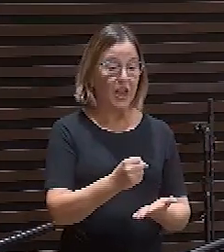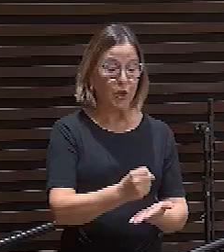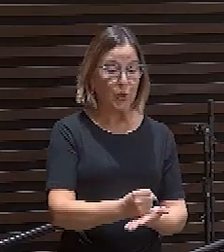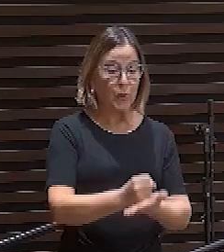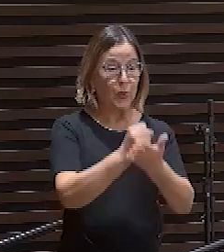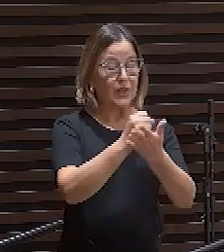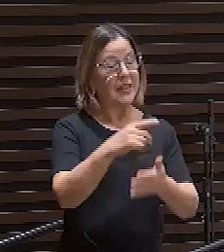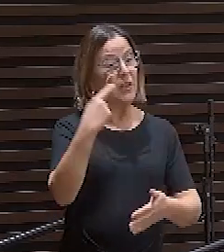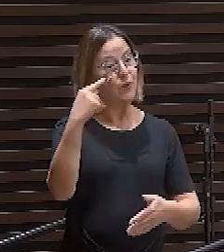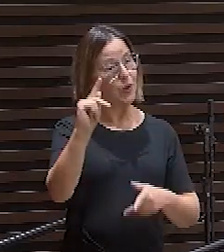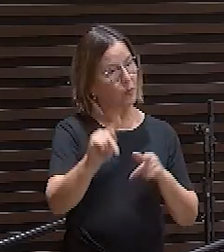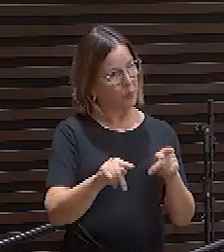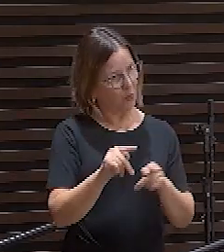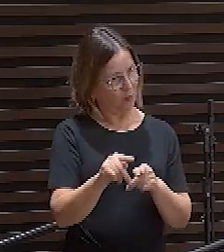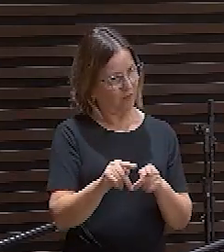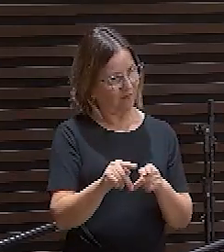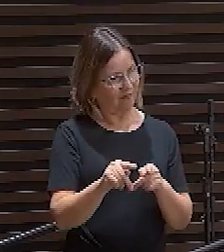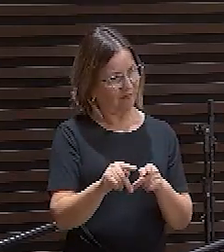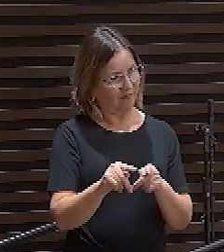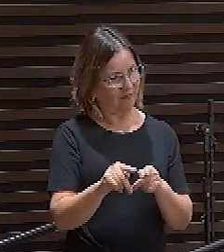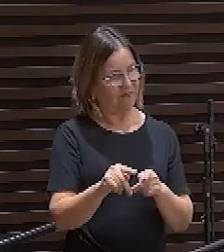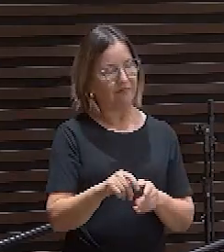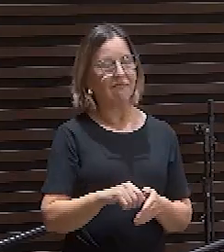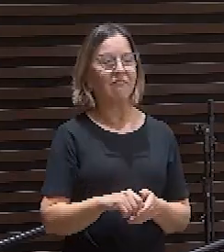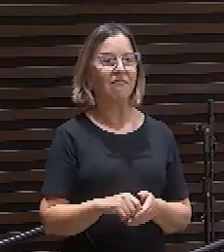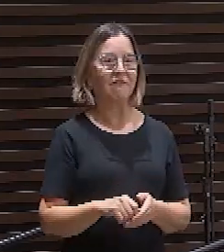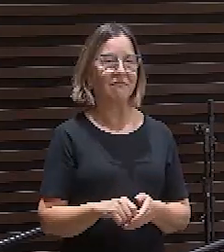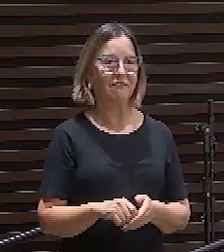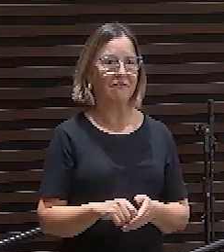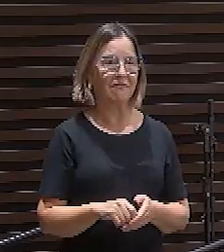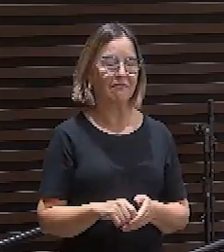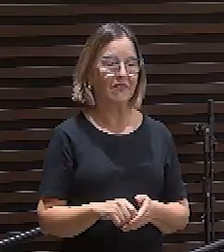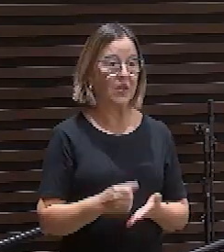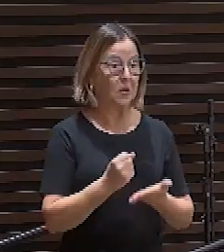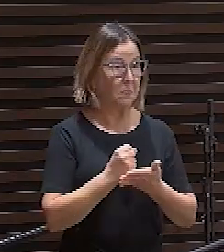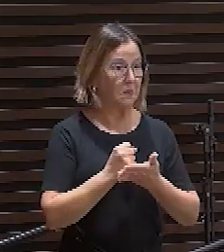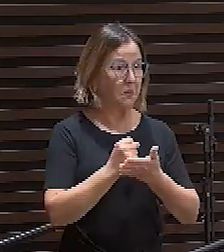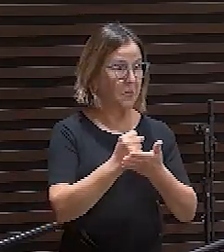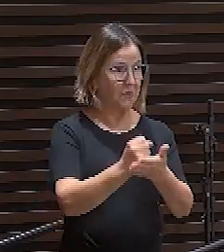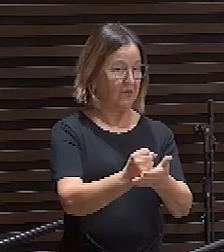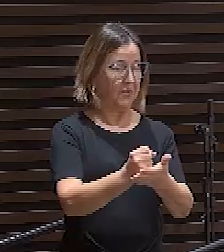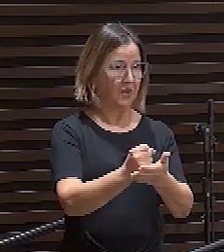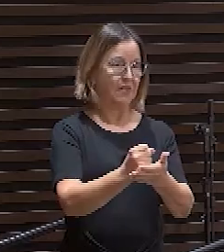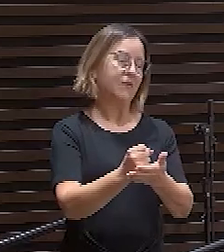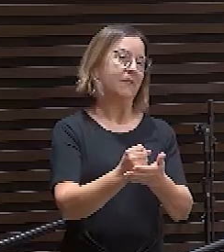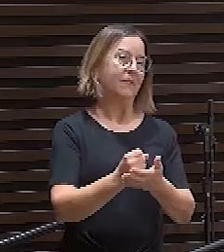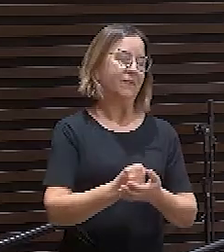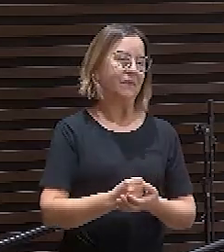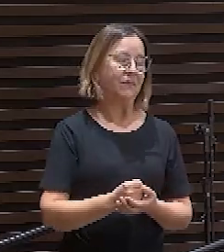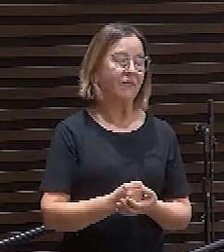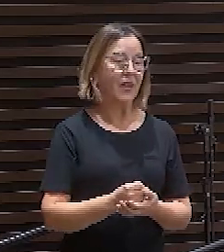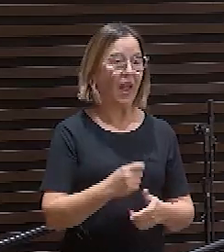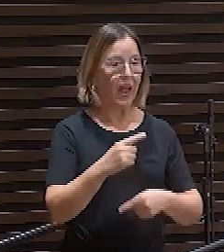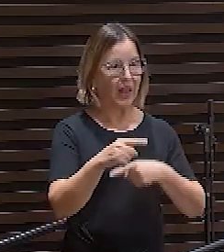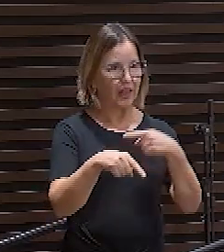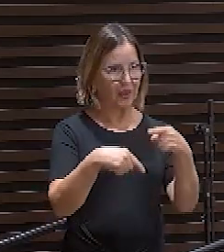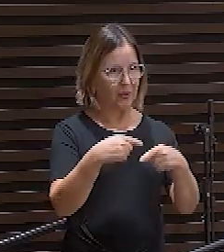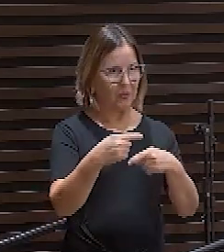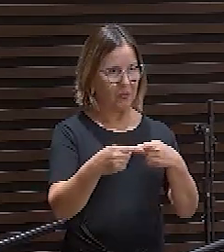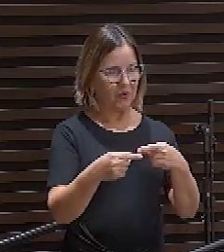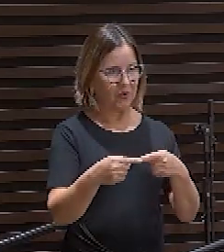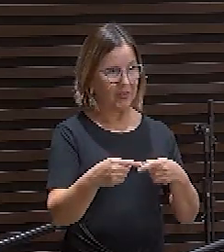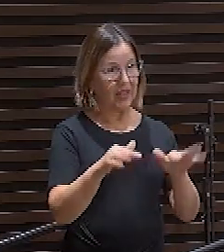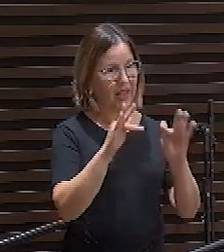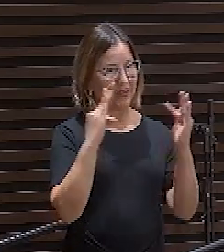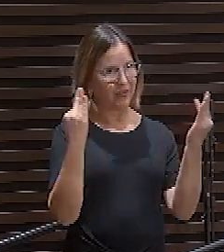uma forma de se sustentar. Provisão e status. Na sequência, aí as